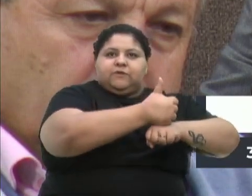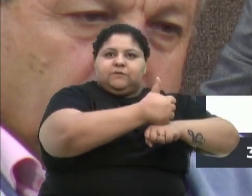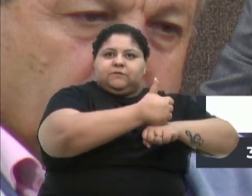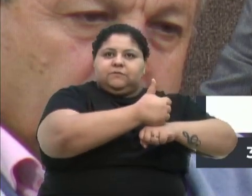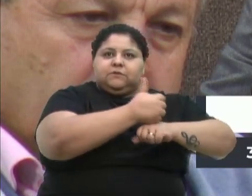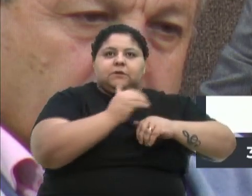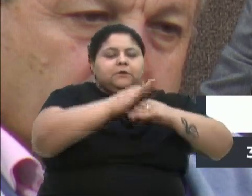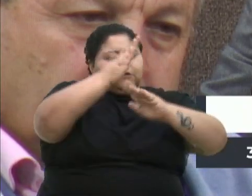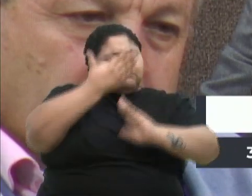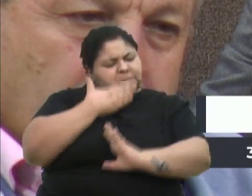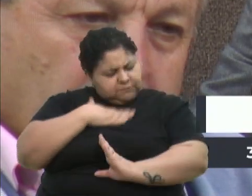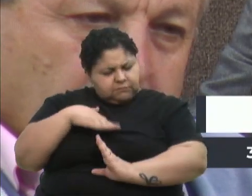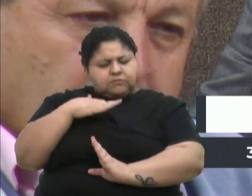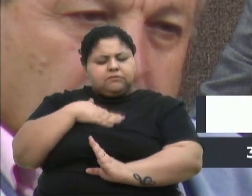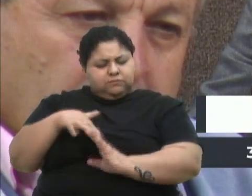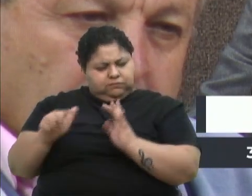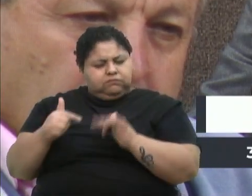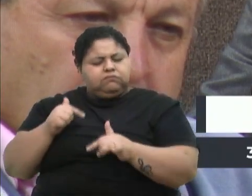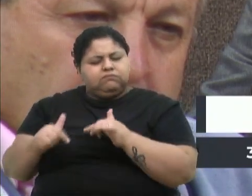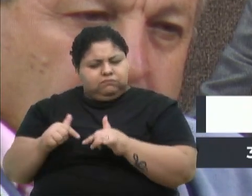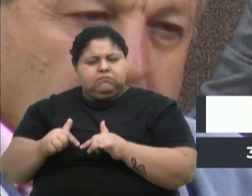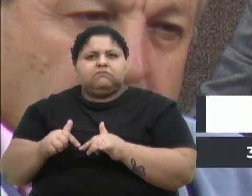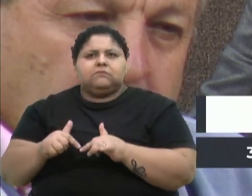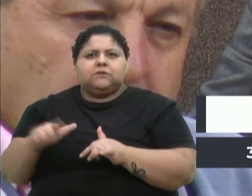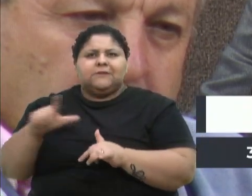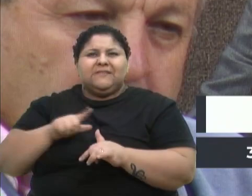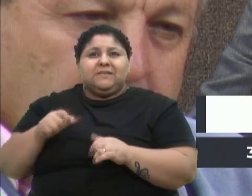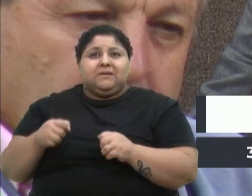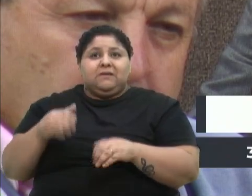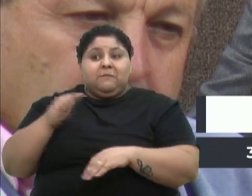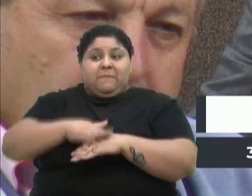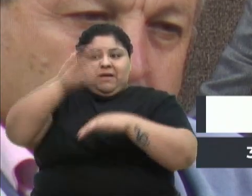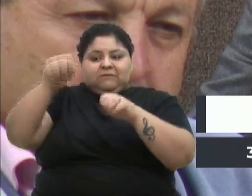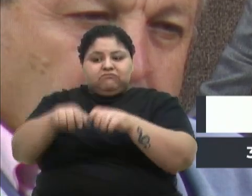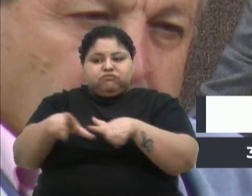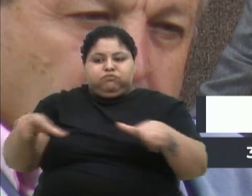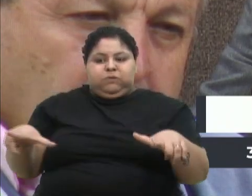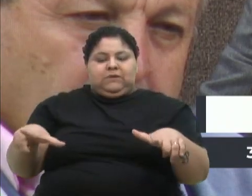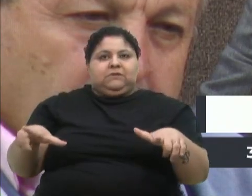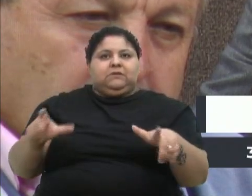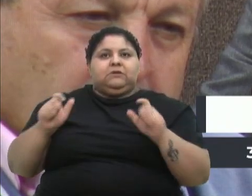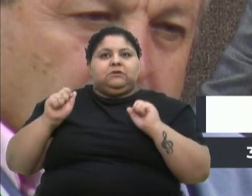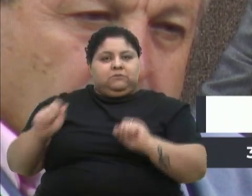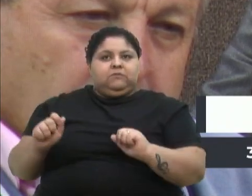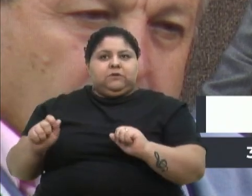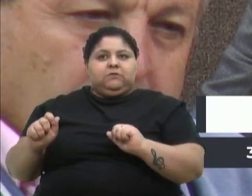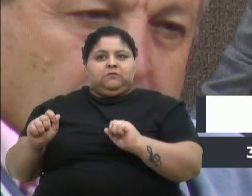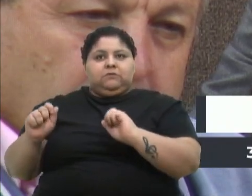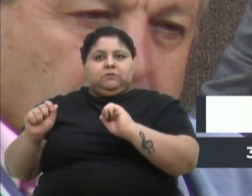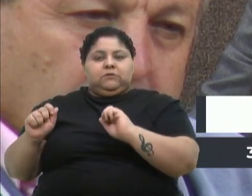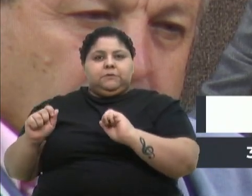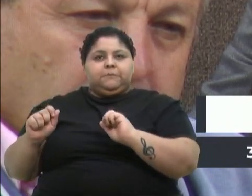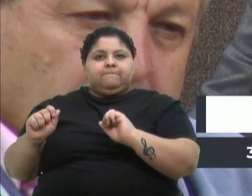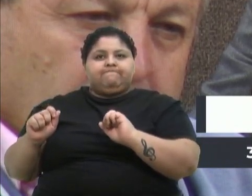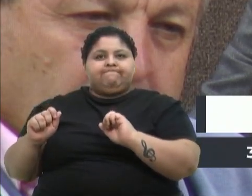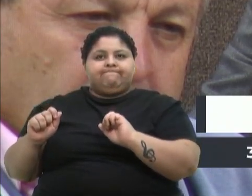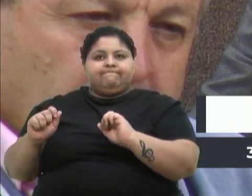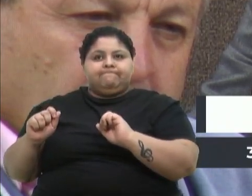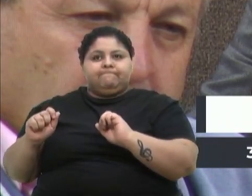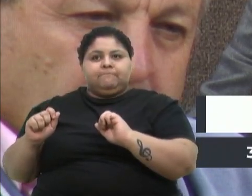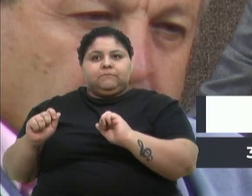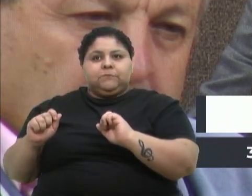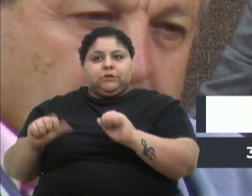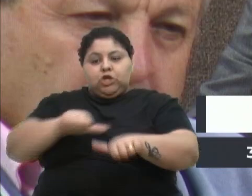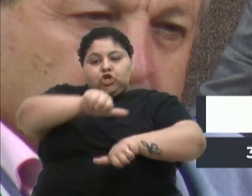mais tranquilo de trabalho, onde também tenham mais espaço para poder colocar ali as suas salas